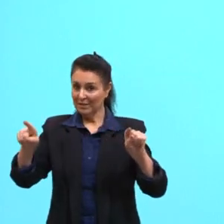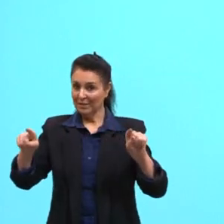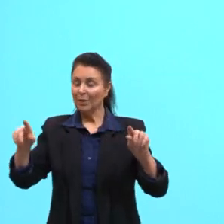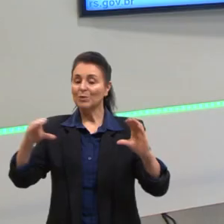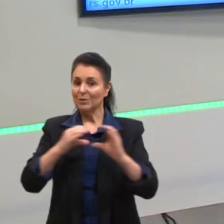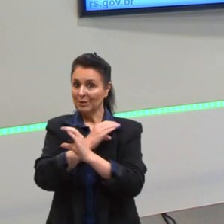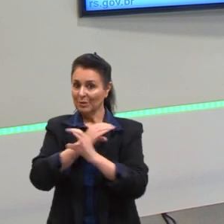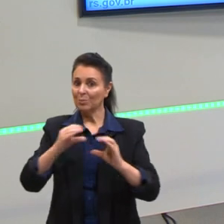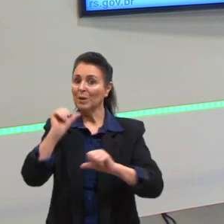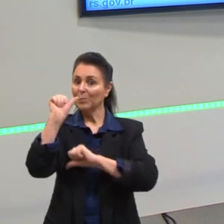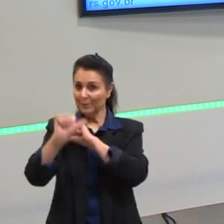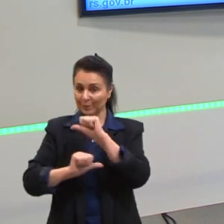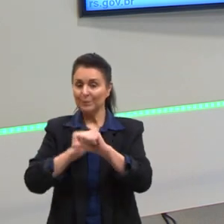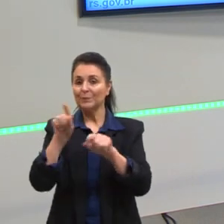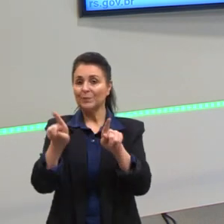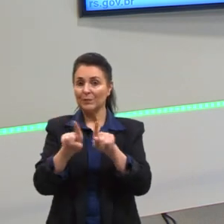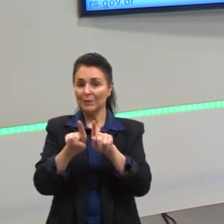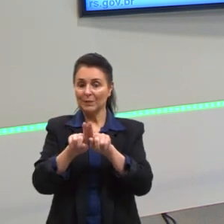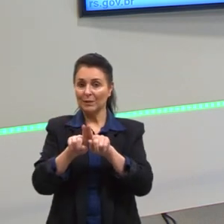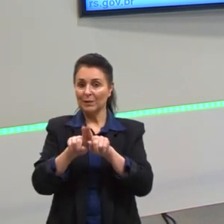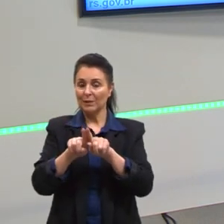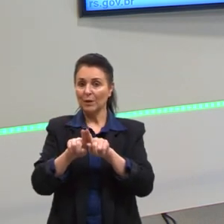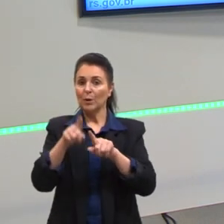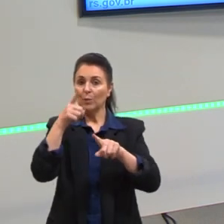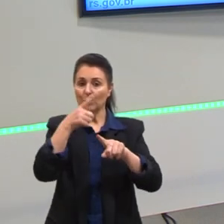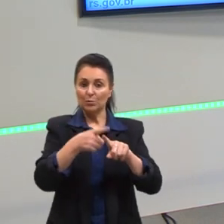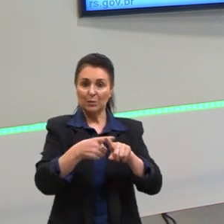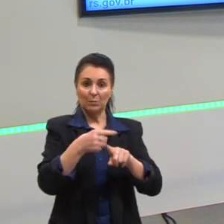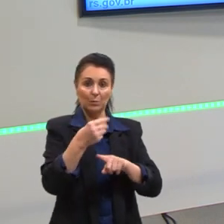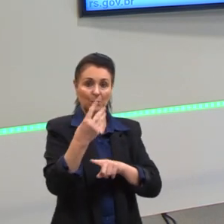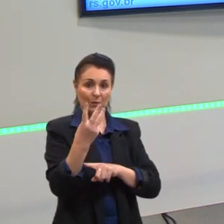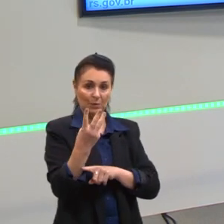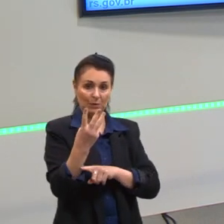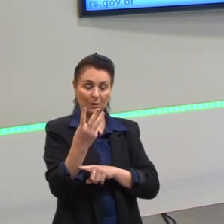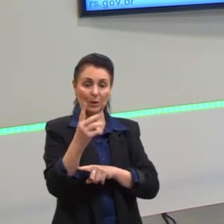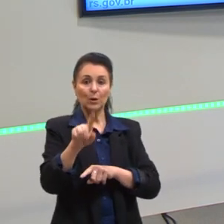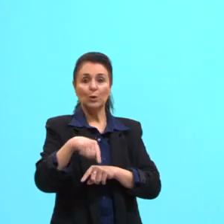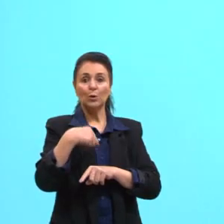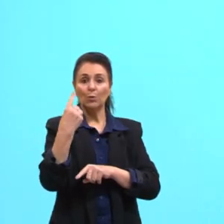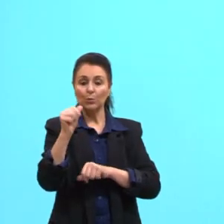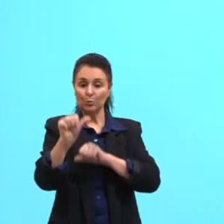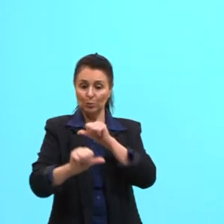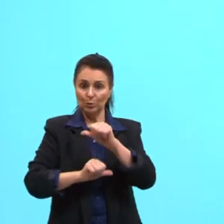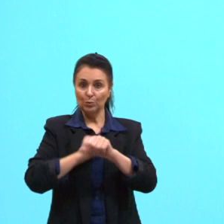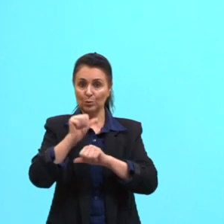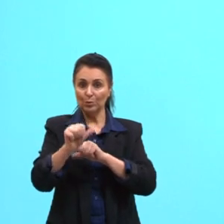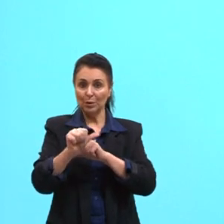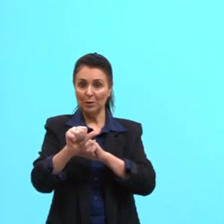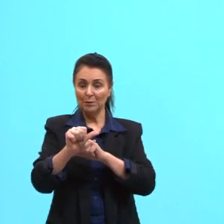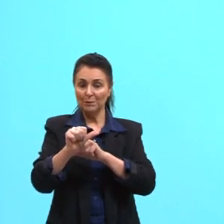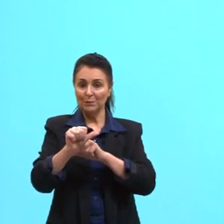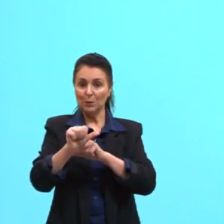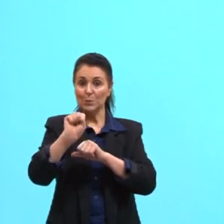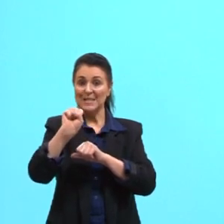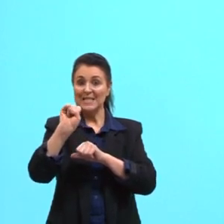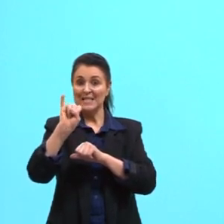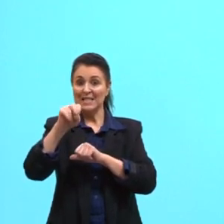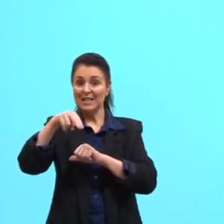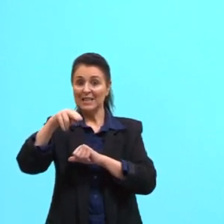positivo tá então este eu multiplico por três e este eu troco sinal mas vamos verificar